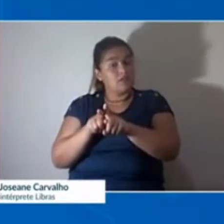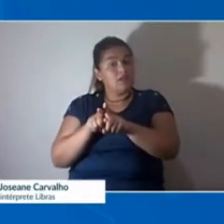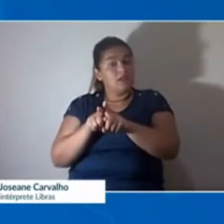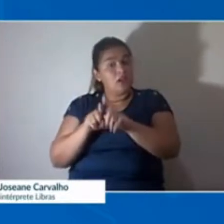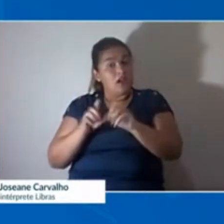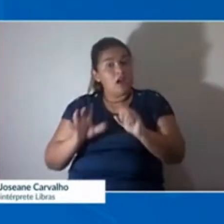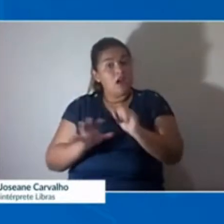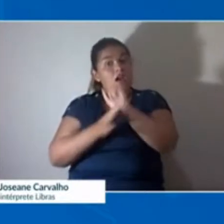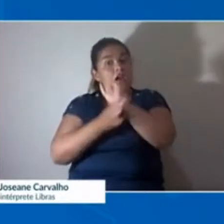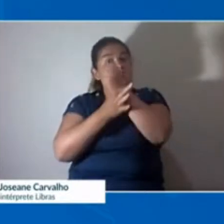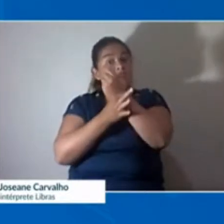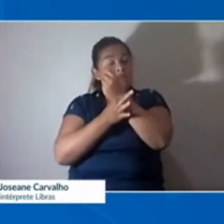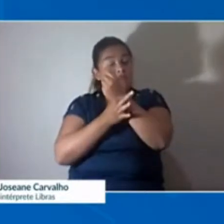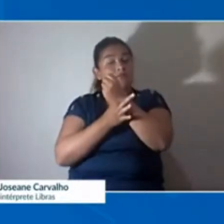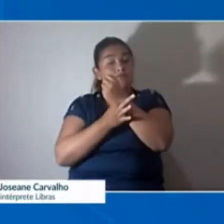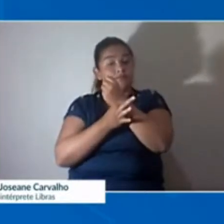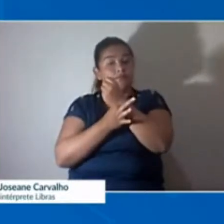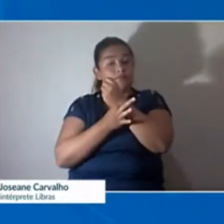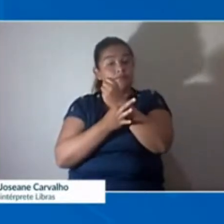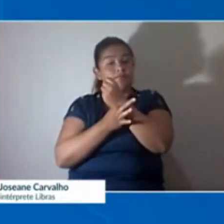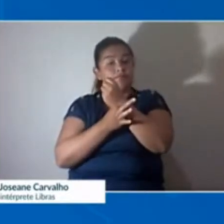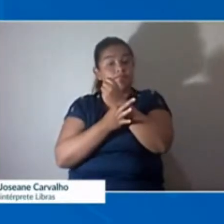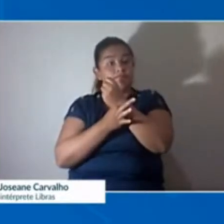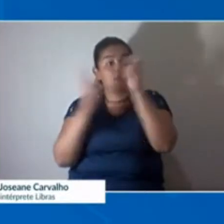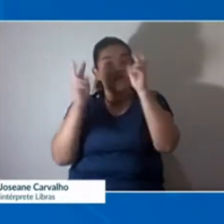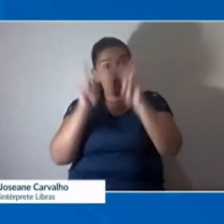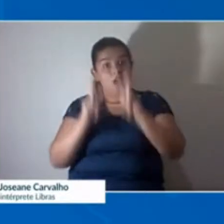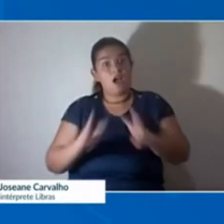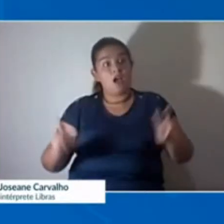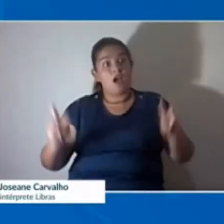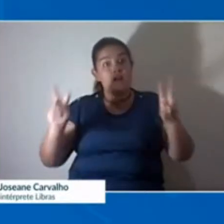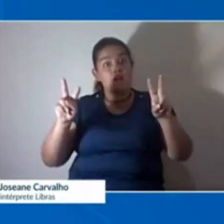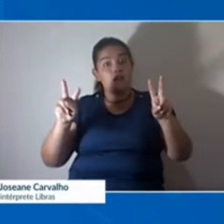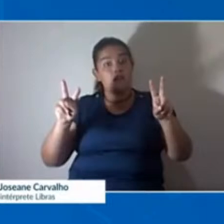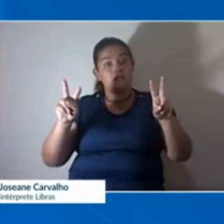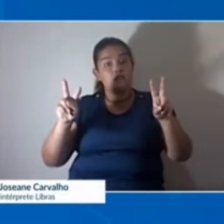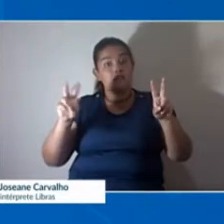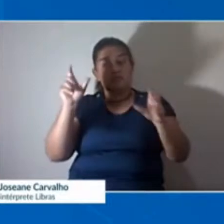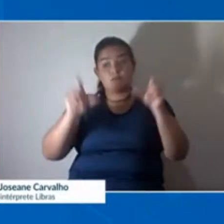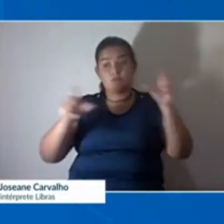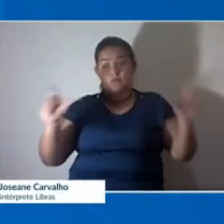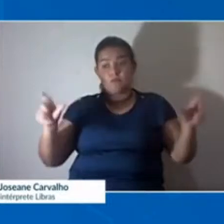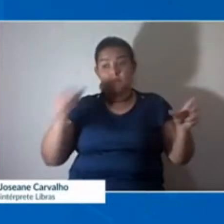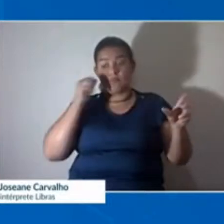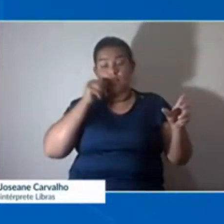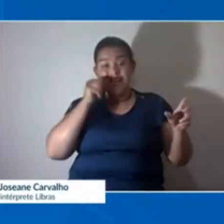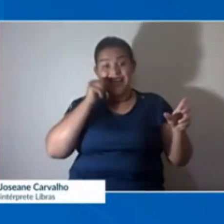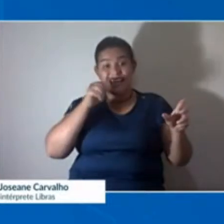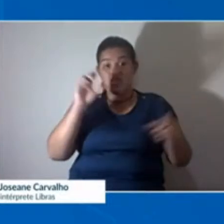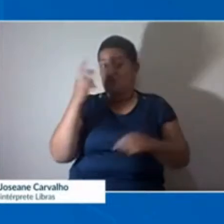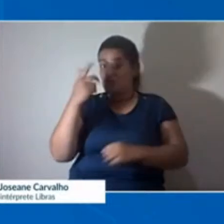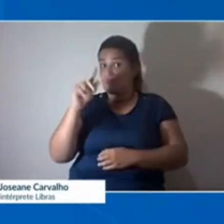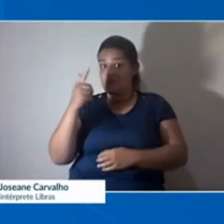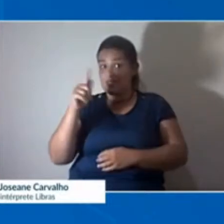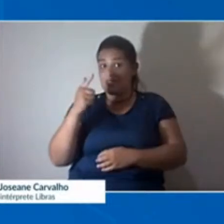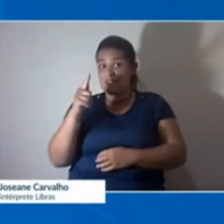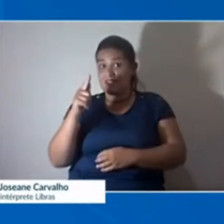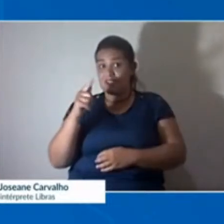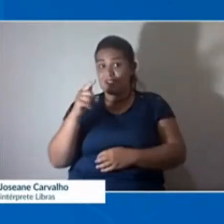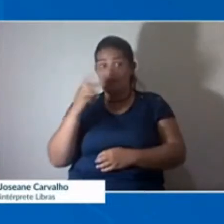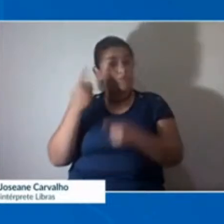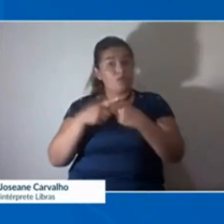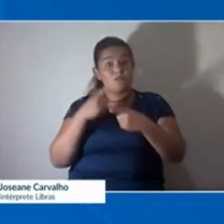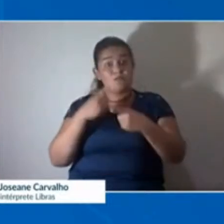assegurar certa visibilidade para as cineastas goianas, porque as pessoas não sabem onde ver os